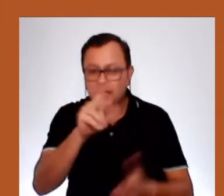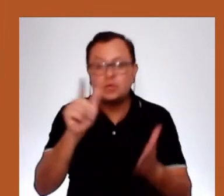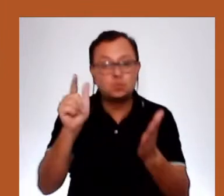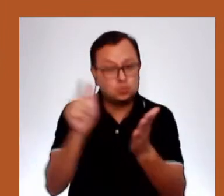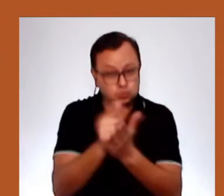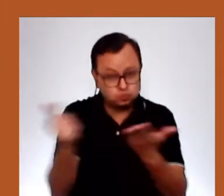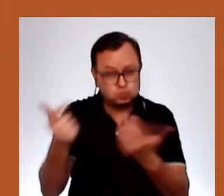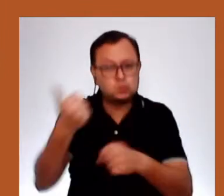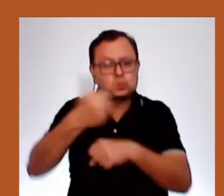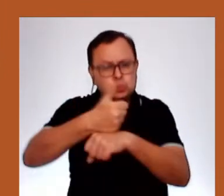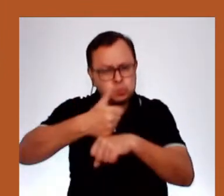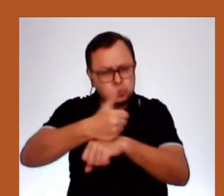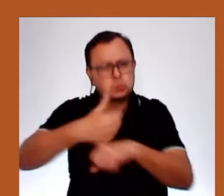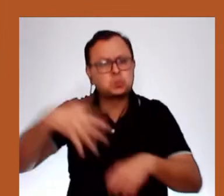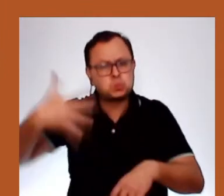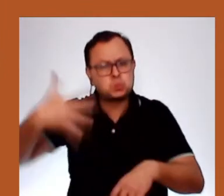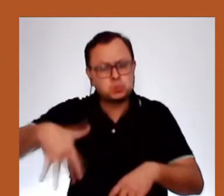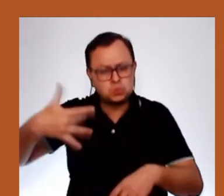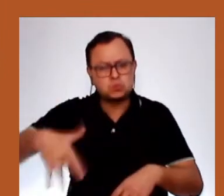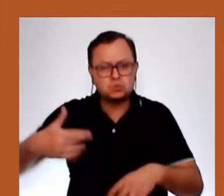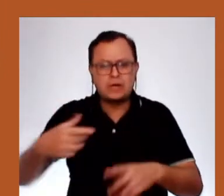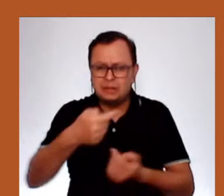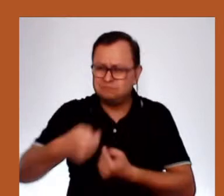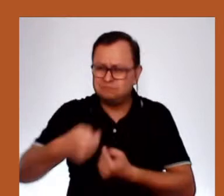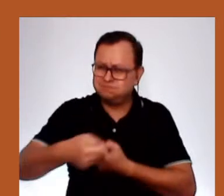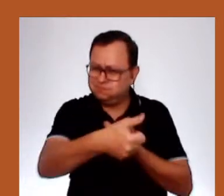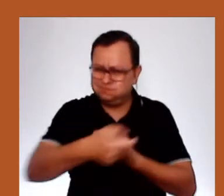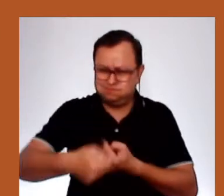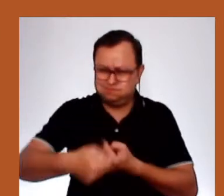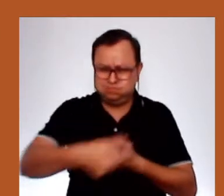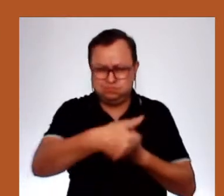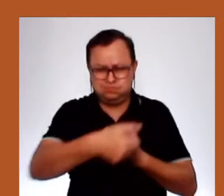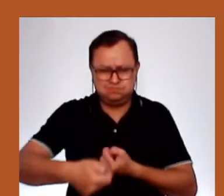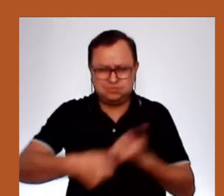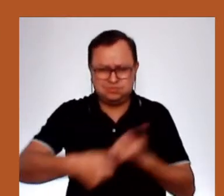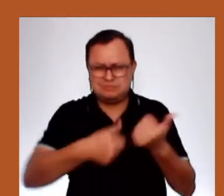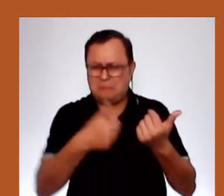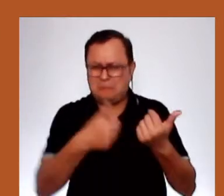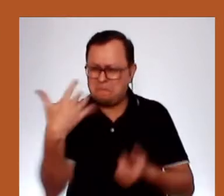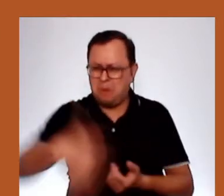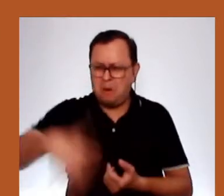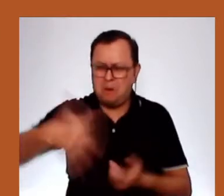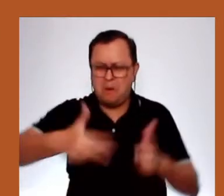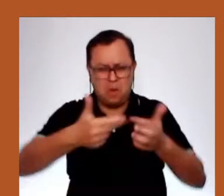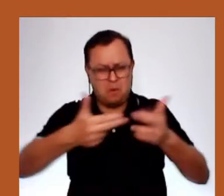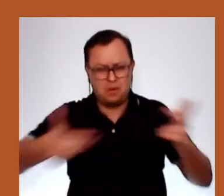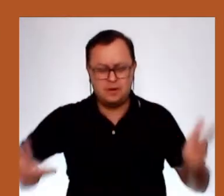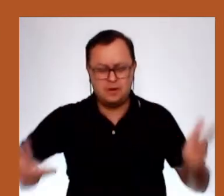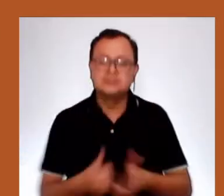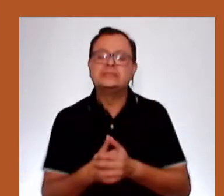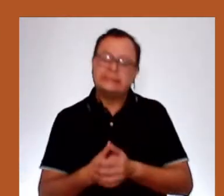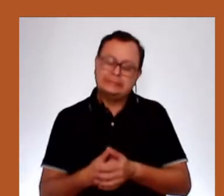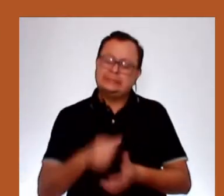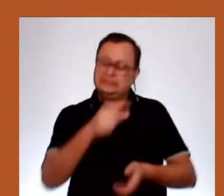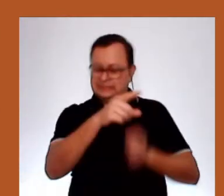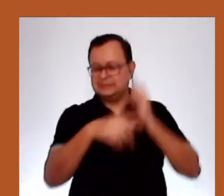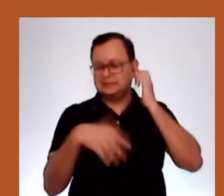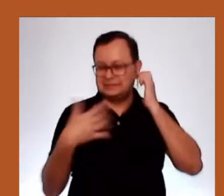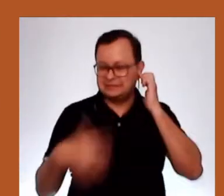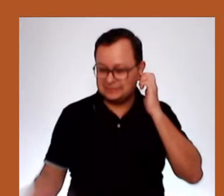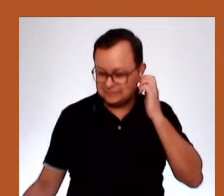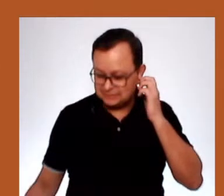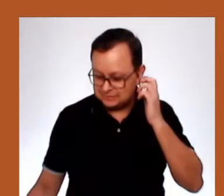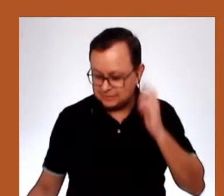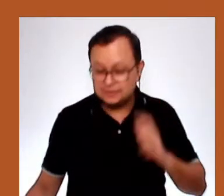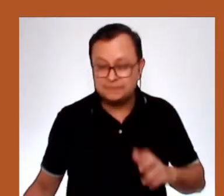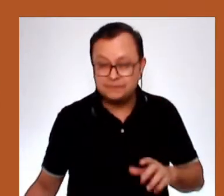que acabou a prateleira já na casa dela, porque ela ganhou um de cada e ela voltou ganhando mais um de cada. Então, é difícil na casa dela.